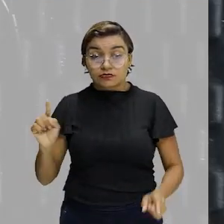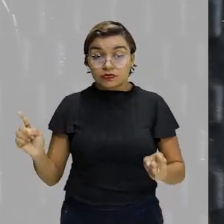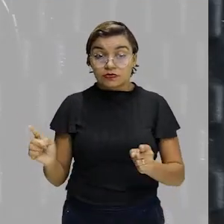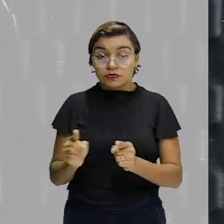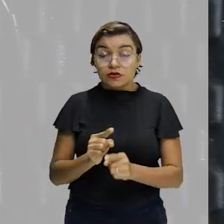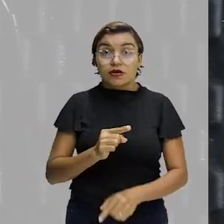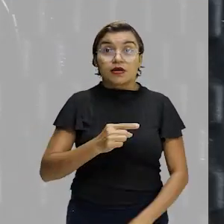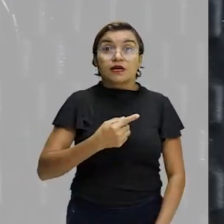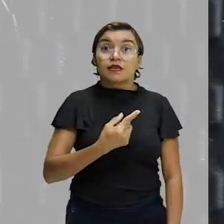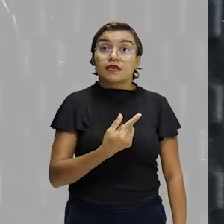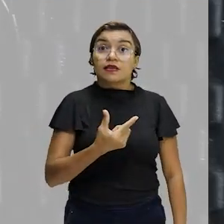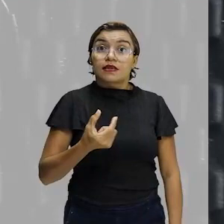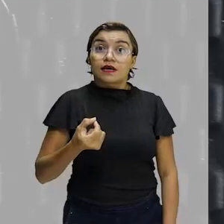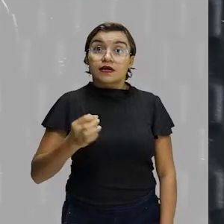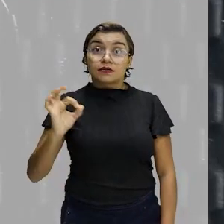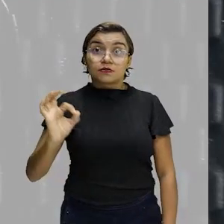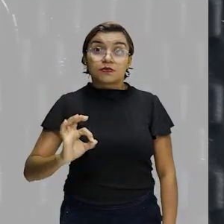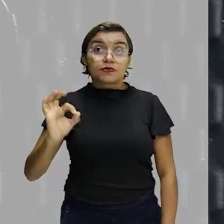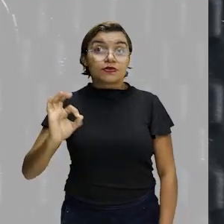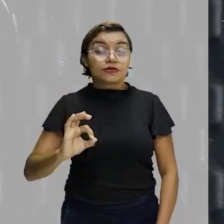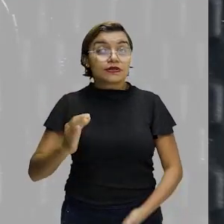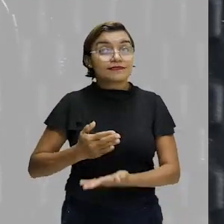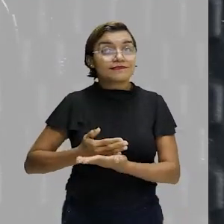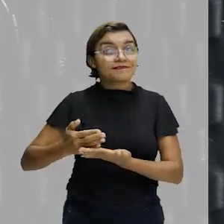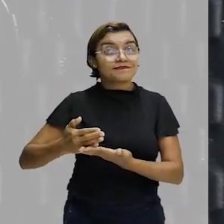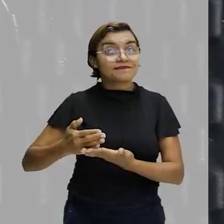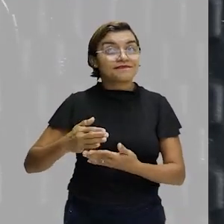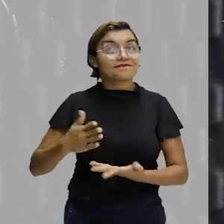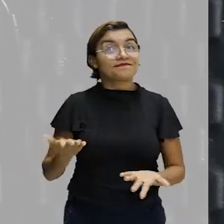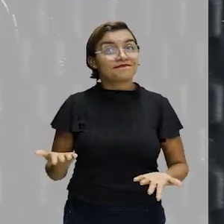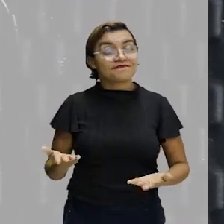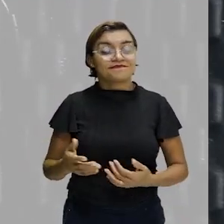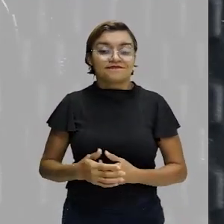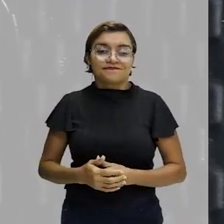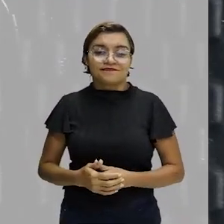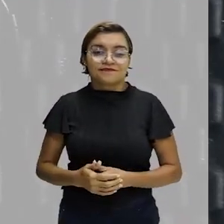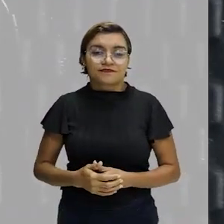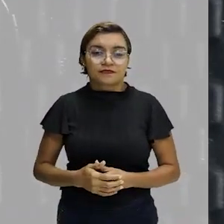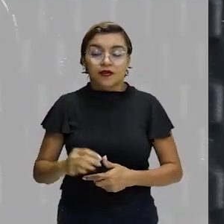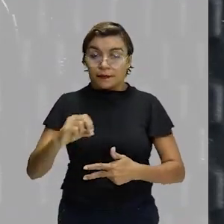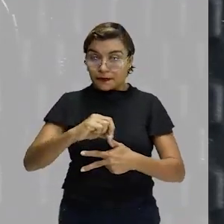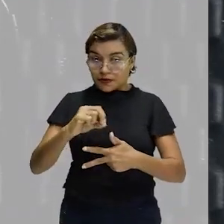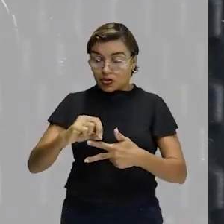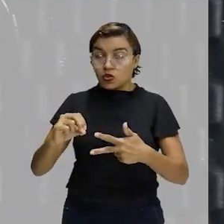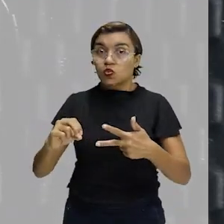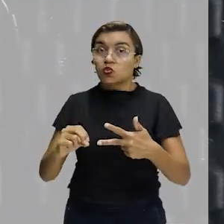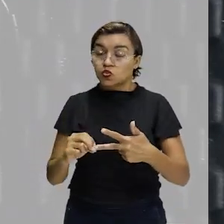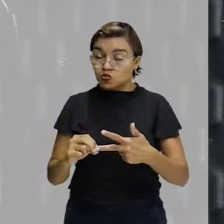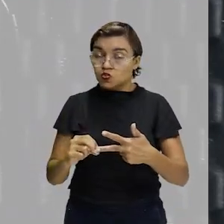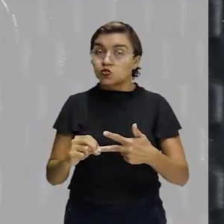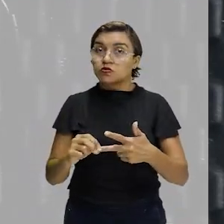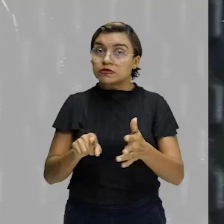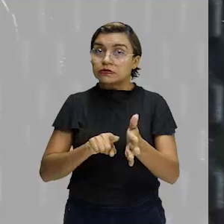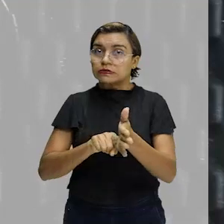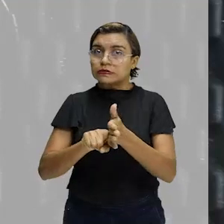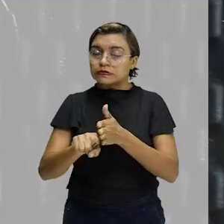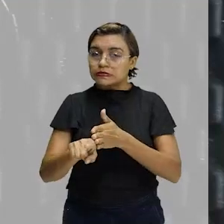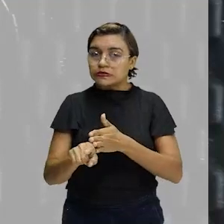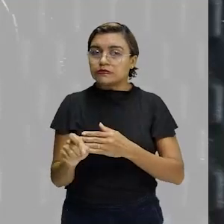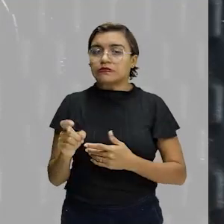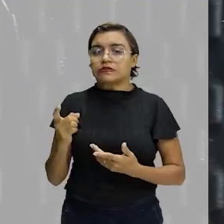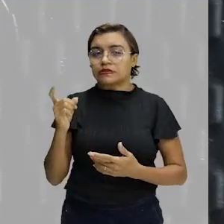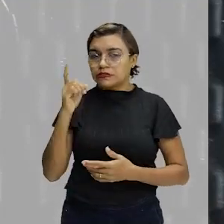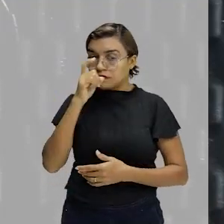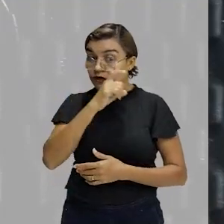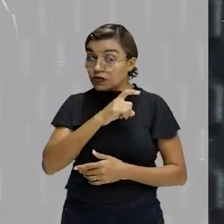se reduza a 10% da quantidade inicial? Então, veja, questão, né, o enunciado generoso, mas ele também muito